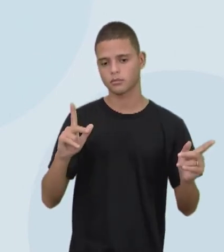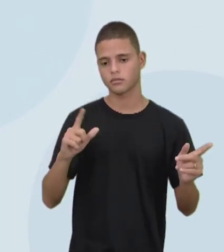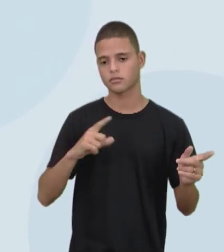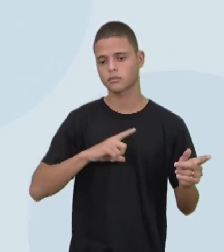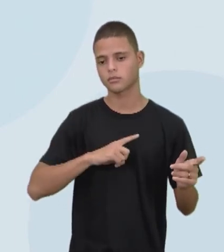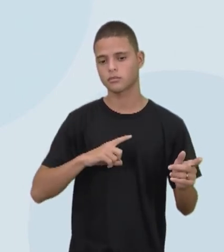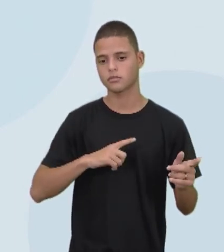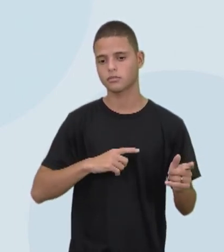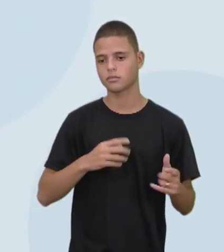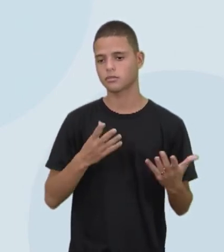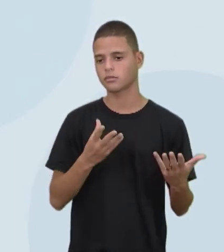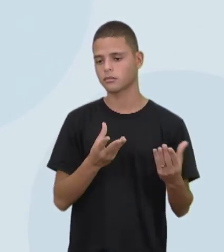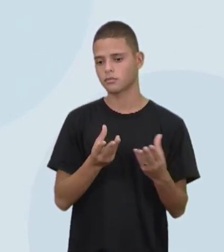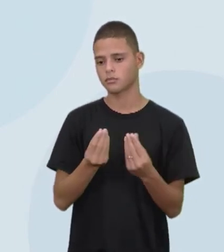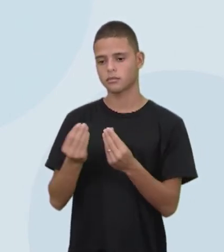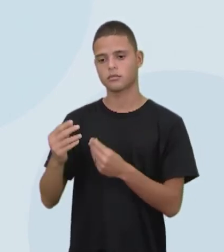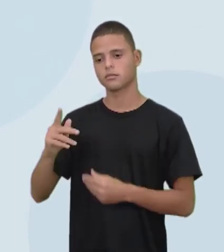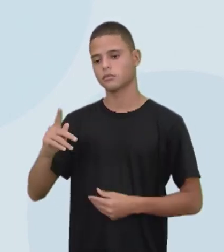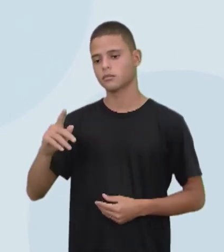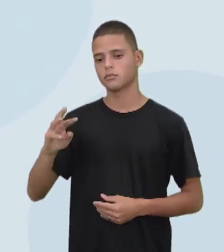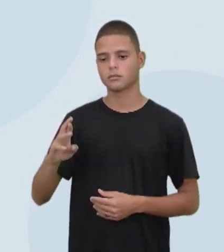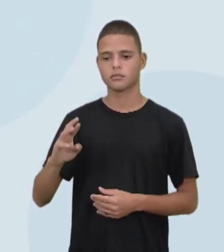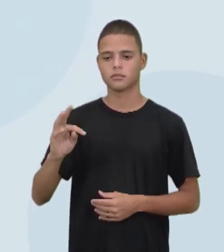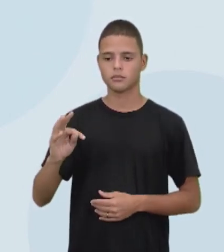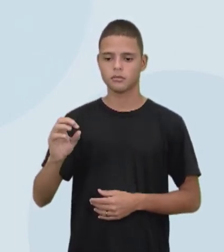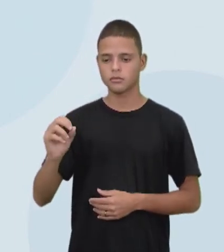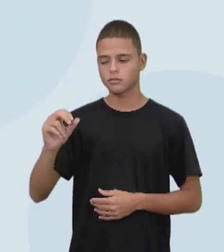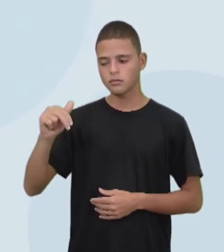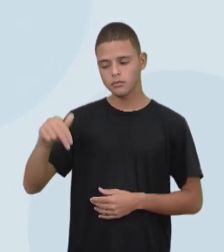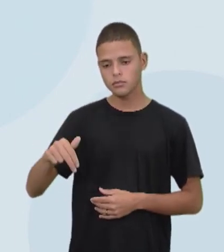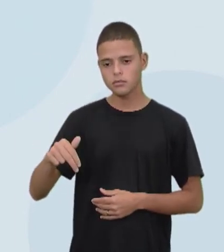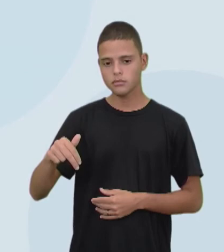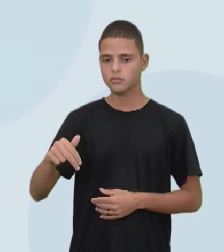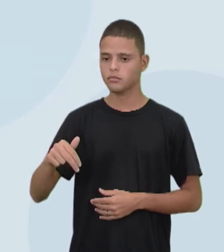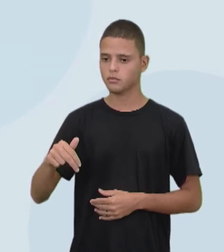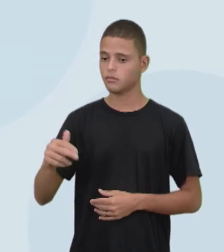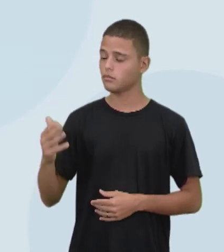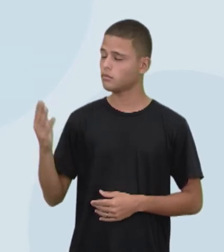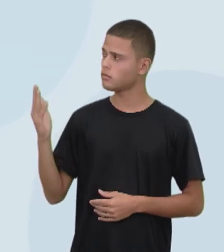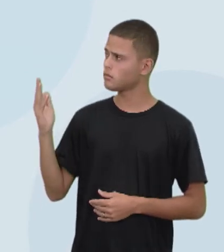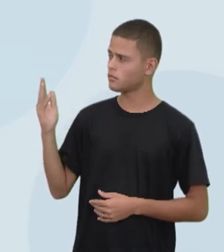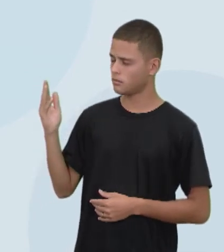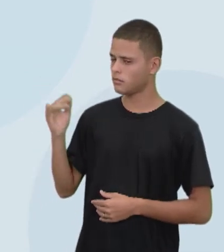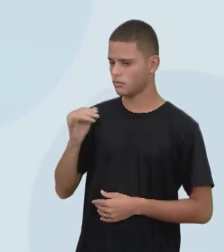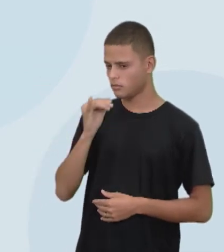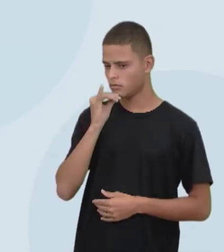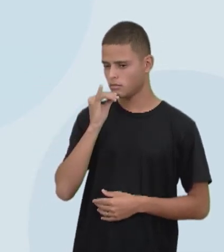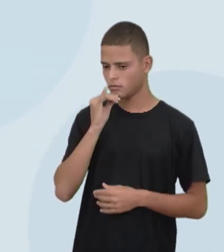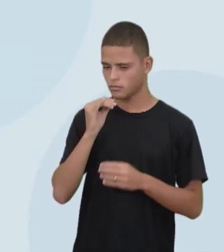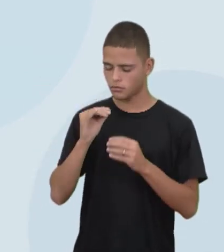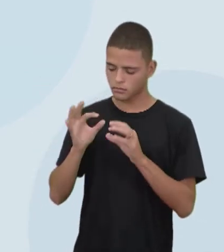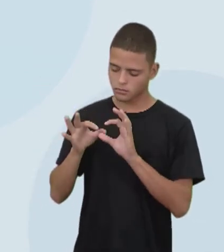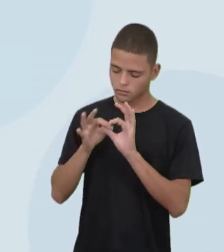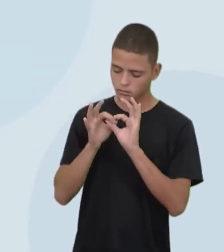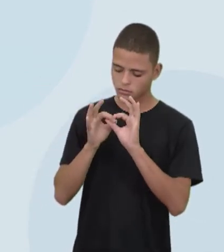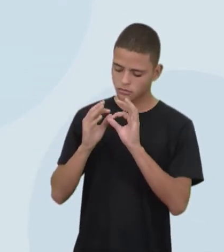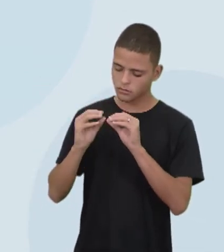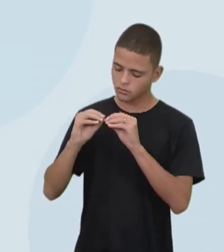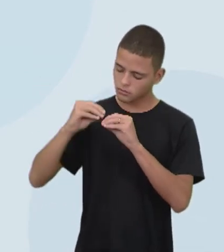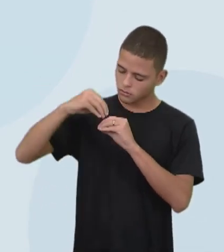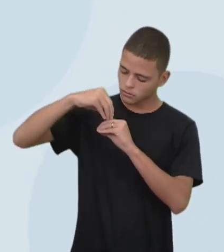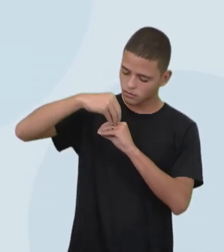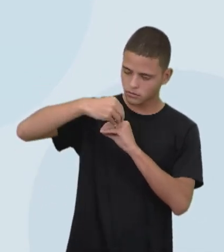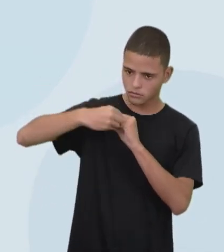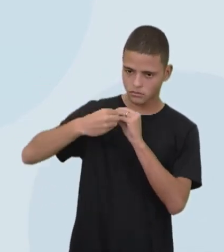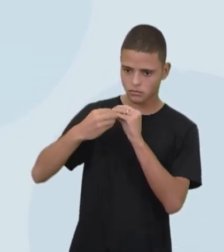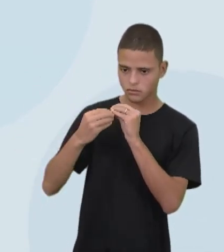tem um monte de prótons aí no seu núcleo, né? E estes prótons, quando estão tudo junto, a gente já ouviu dizer que mais com